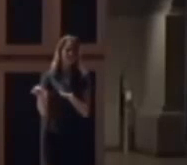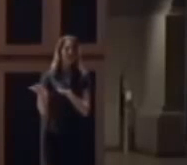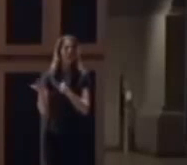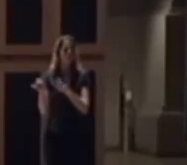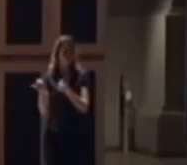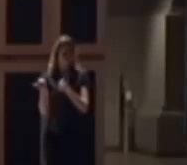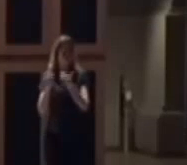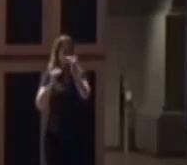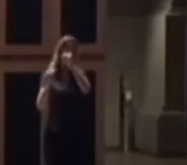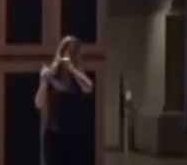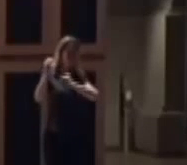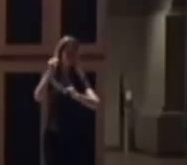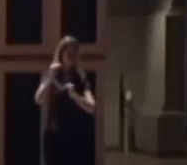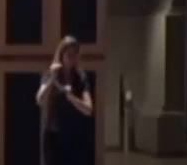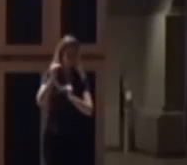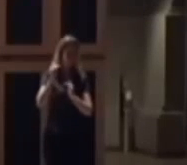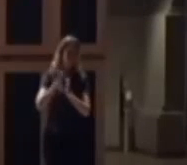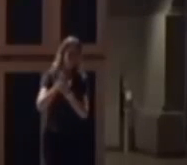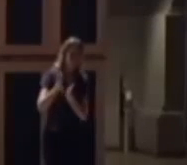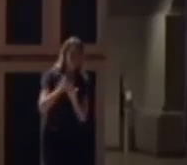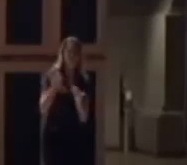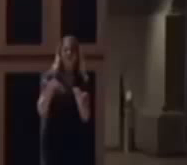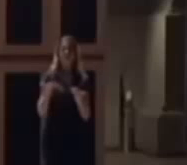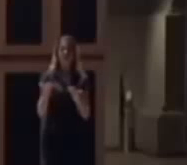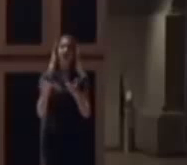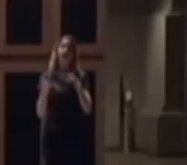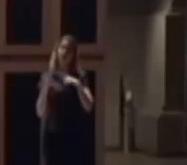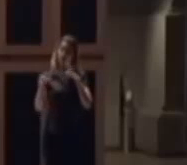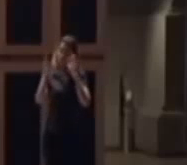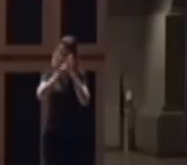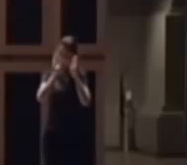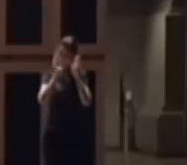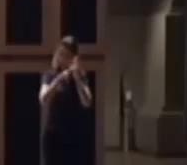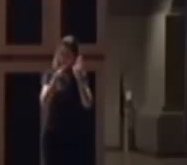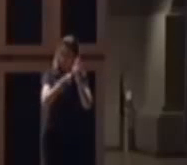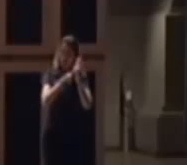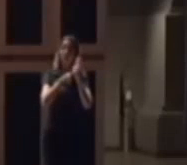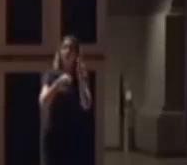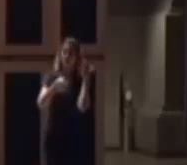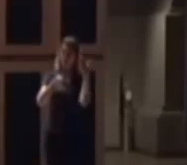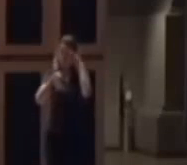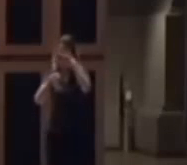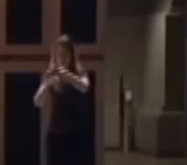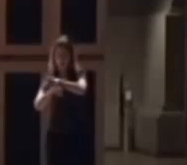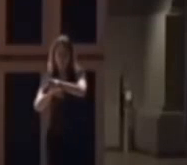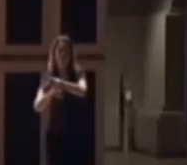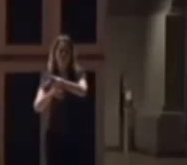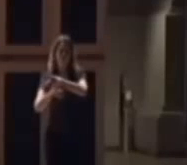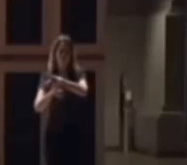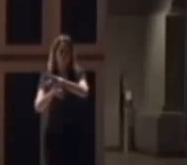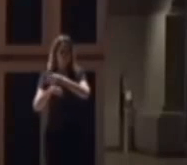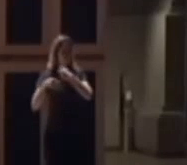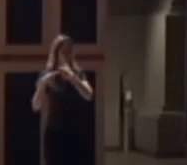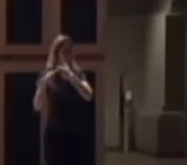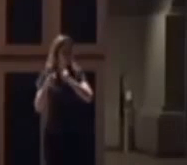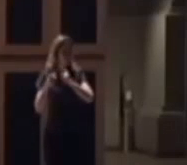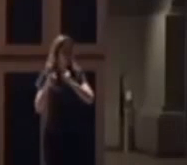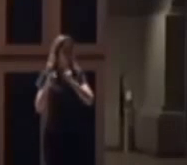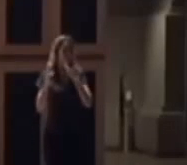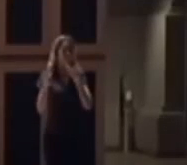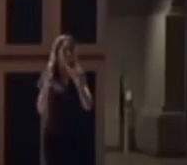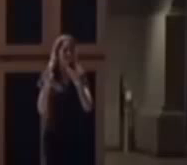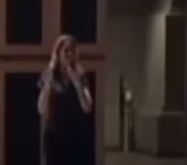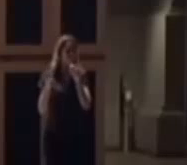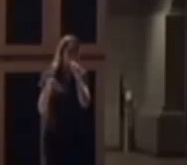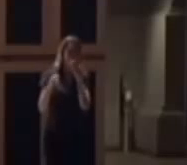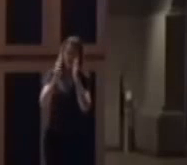de classe menos favorecida, tem algumas regras para a entrada nesse processo, mas é algo que é extraordinário, porque é